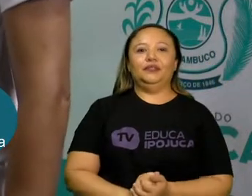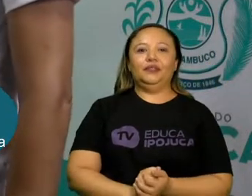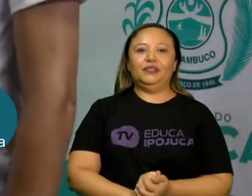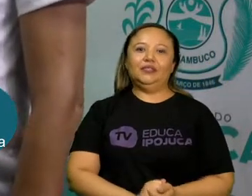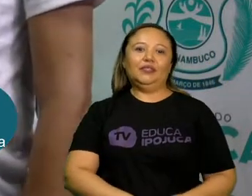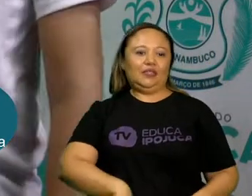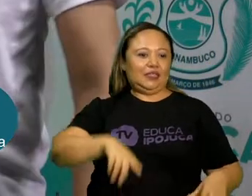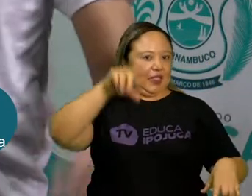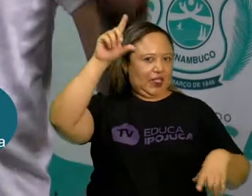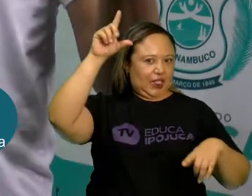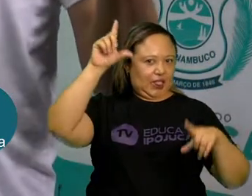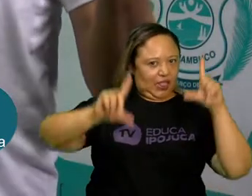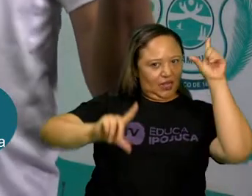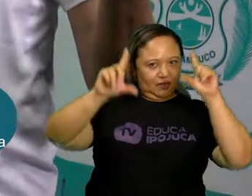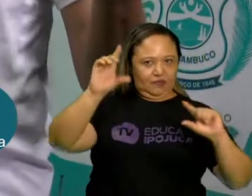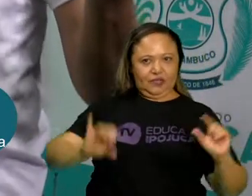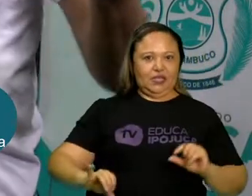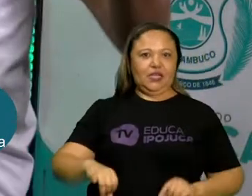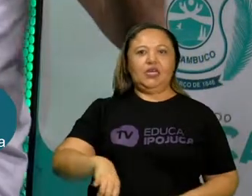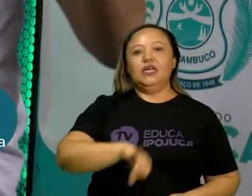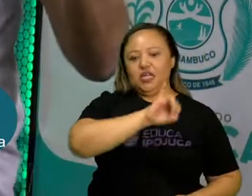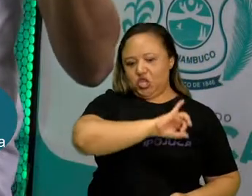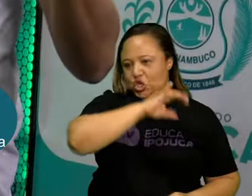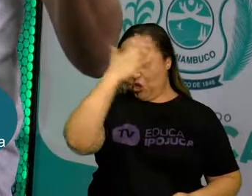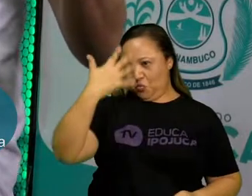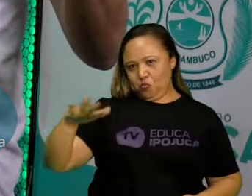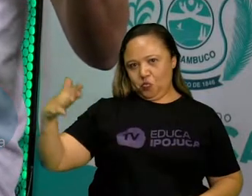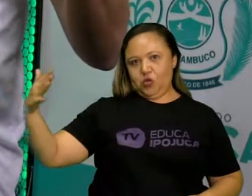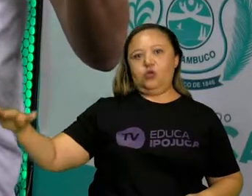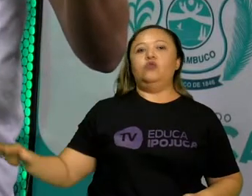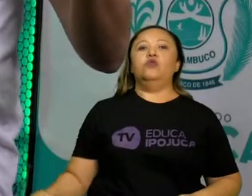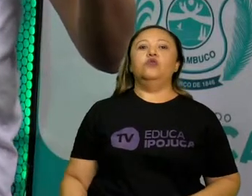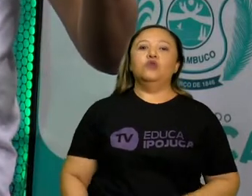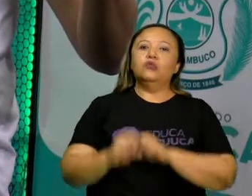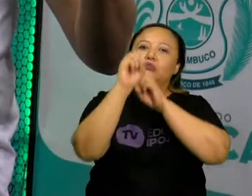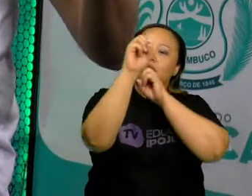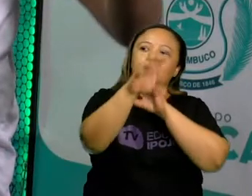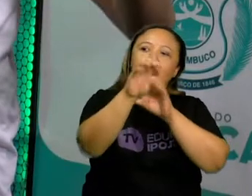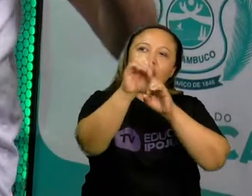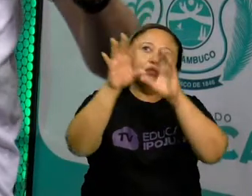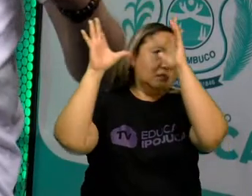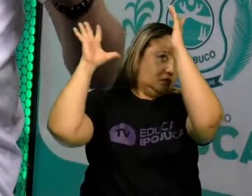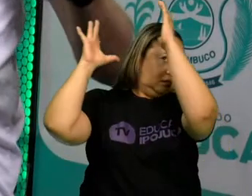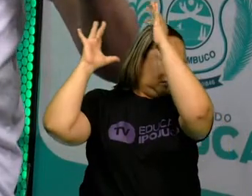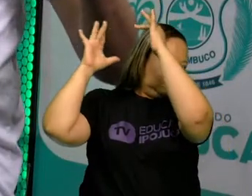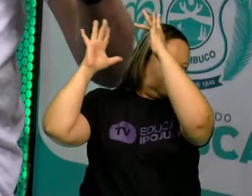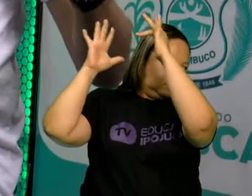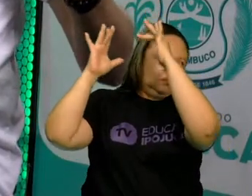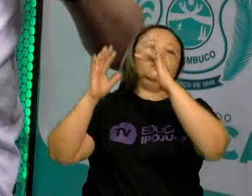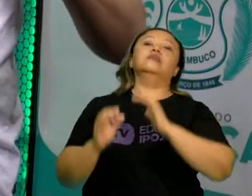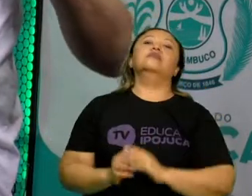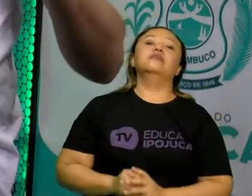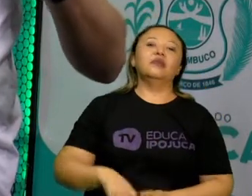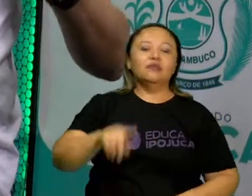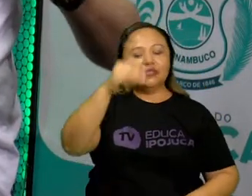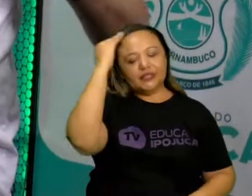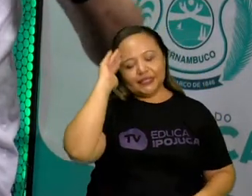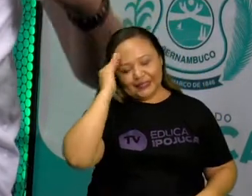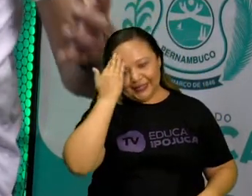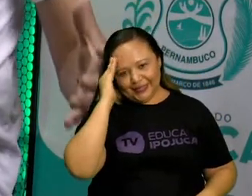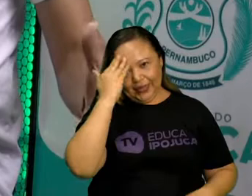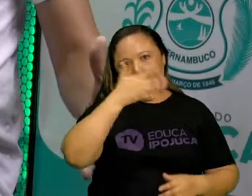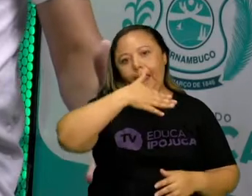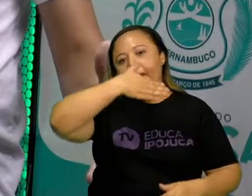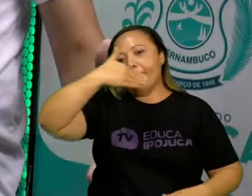informação para os seus cérebro para sua cabeça para que você entenda melhor as